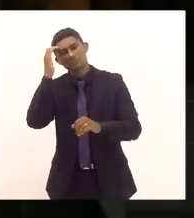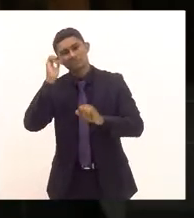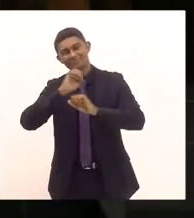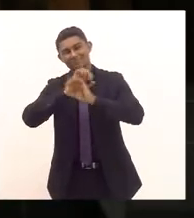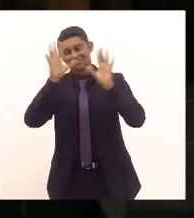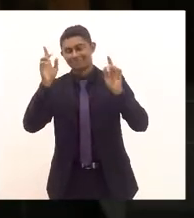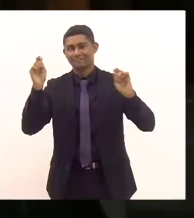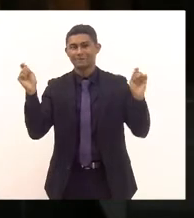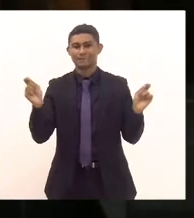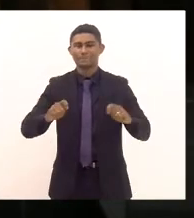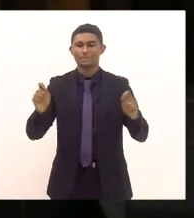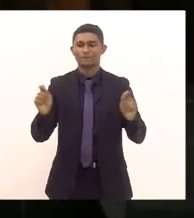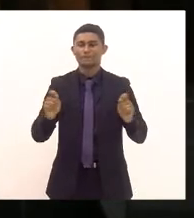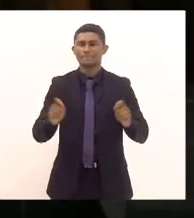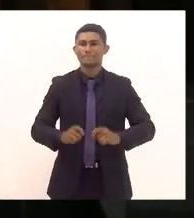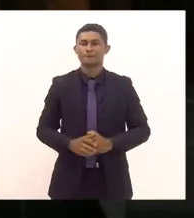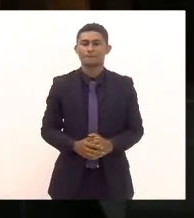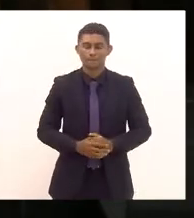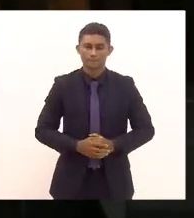deficientes auditivos